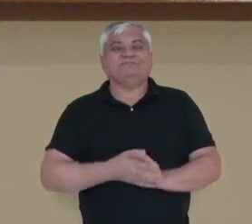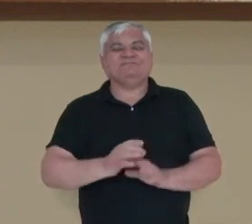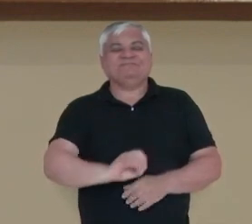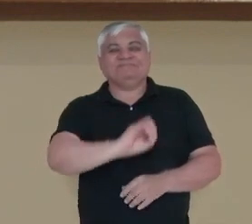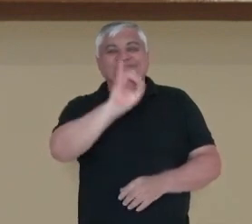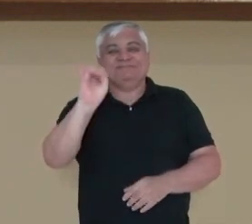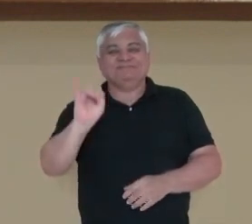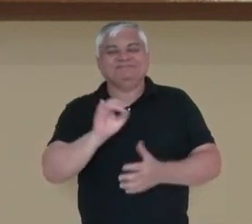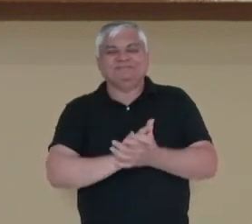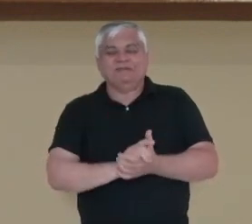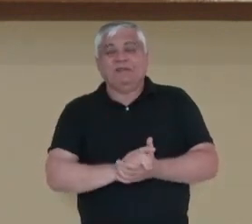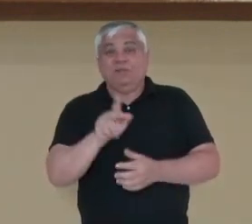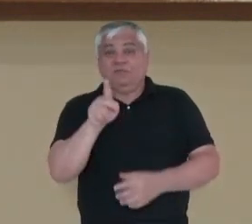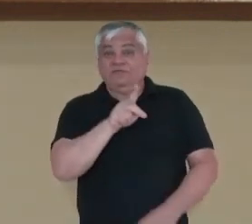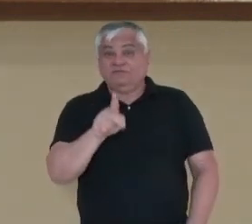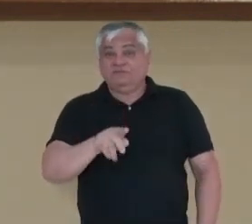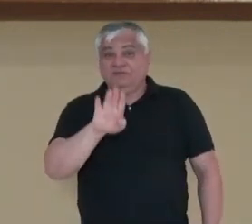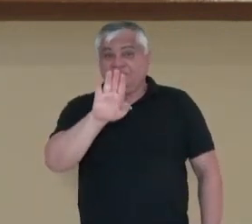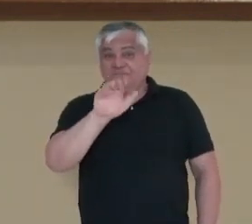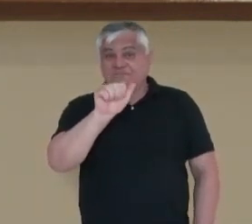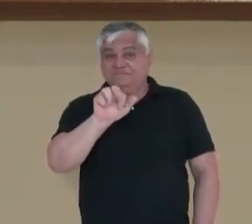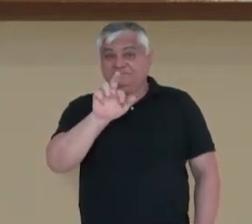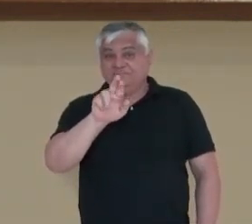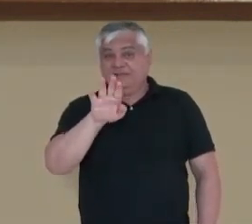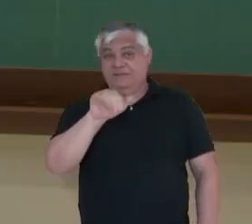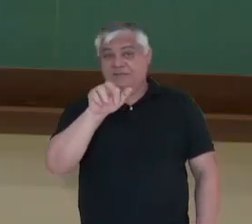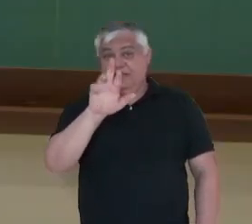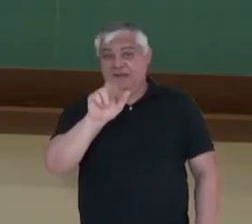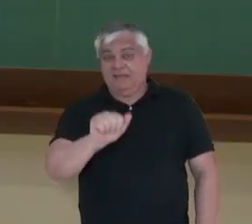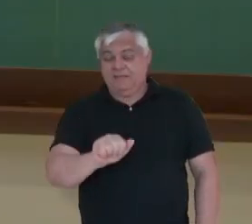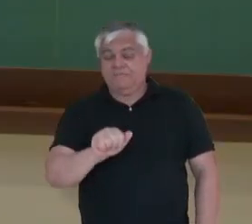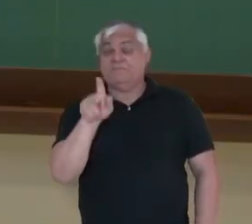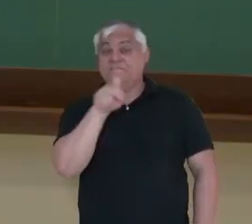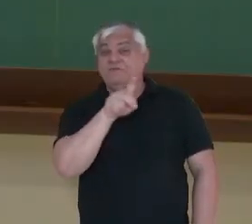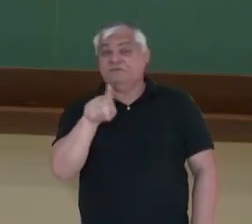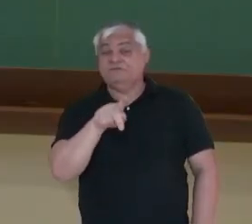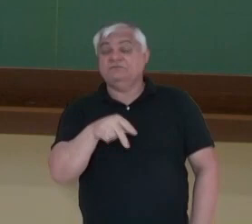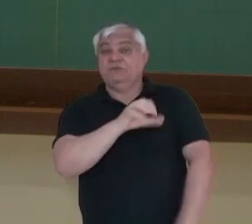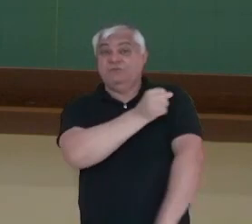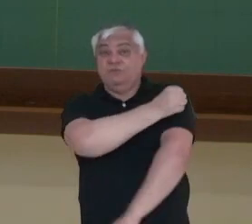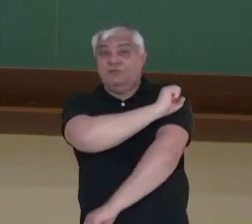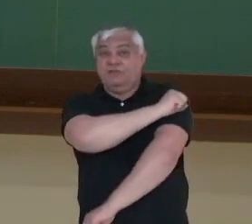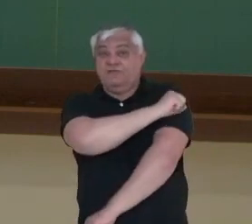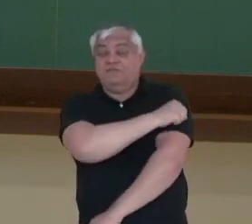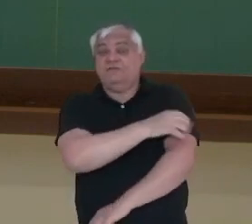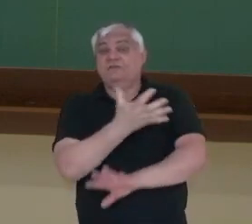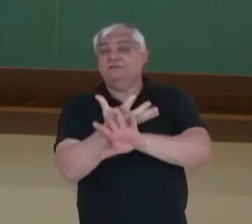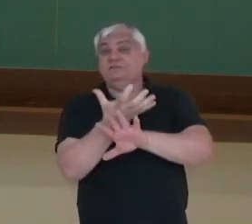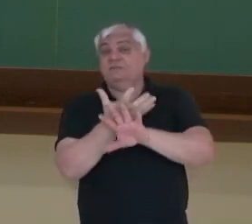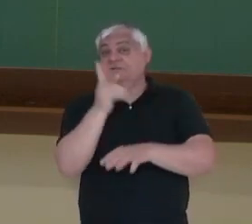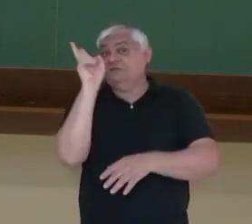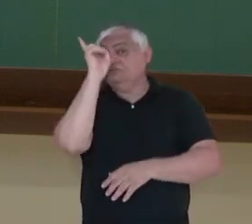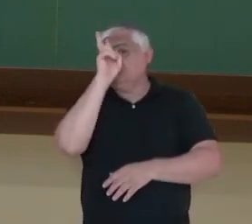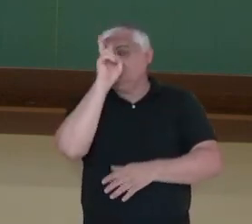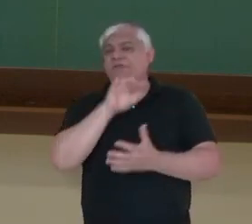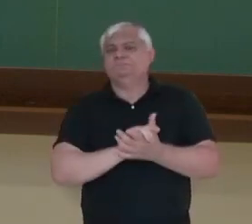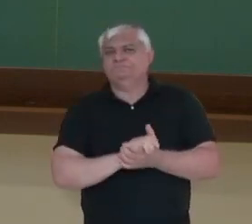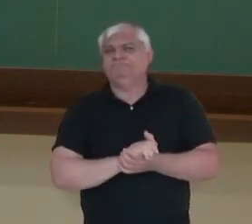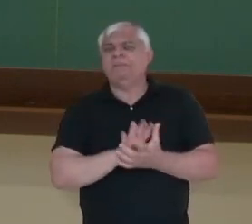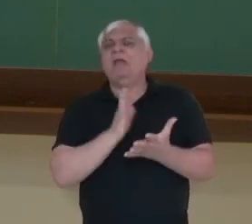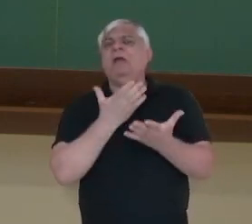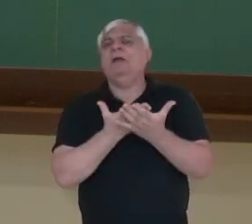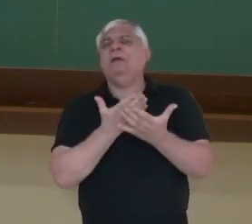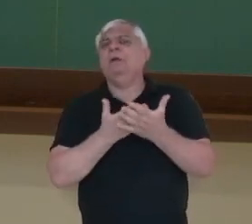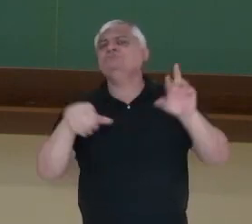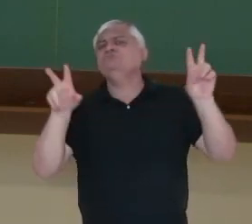Oi pessoal, eu sou a professora Bárbara Furquim, professora de vocês do 8º ano de História, e nessa aula a gente